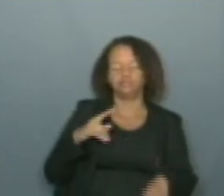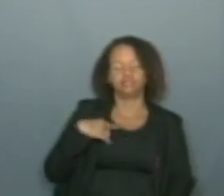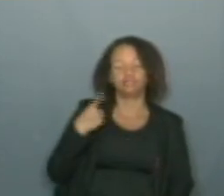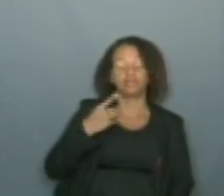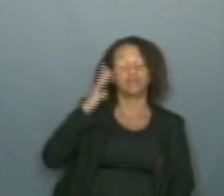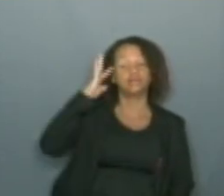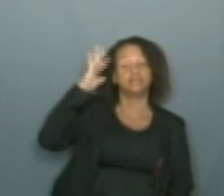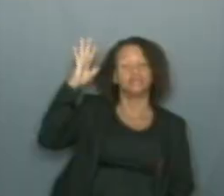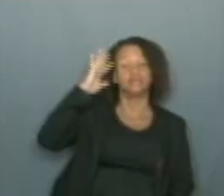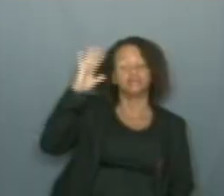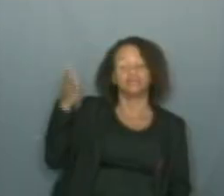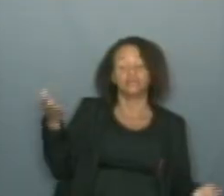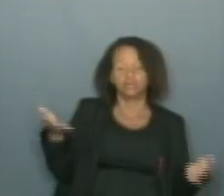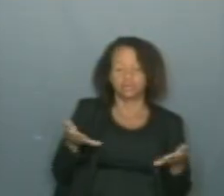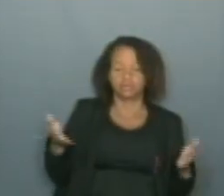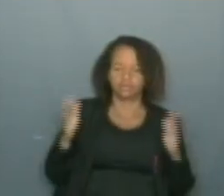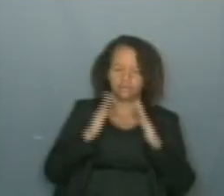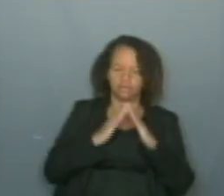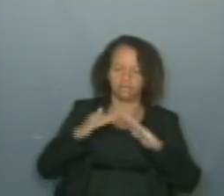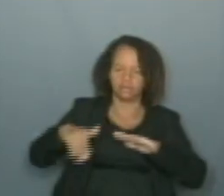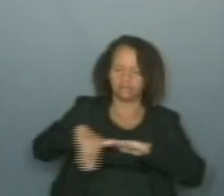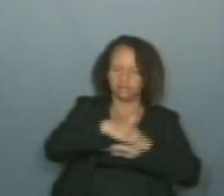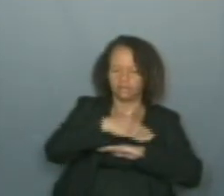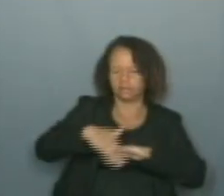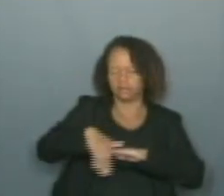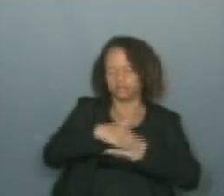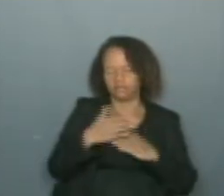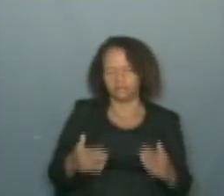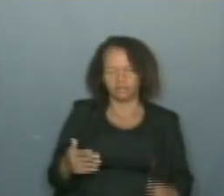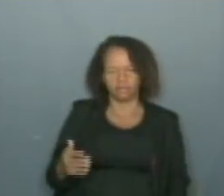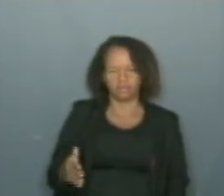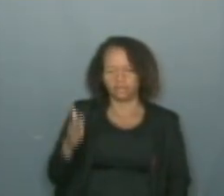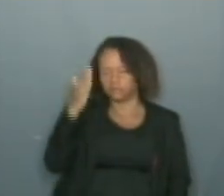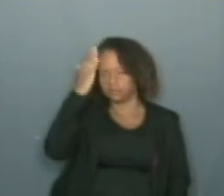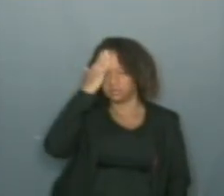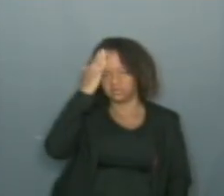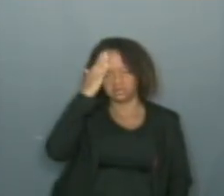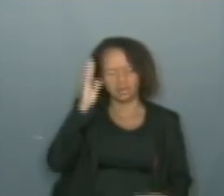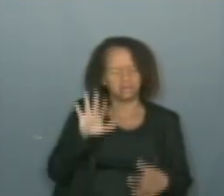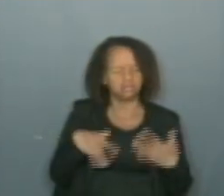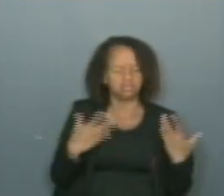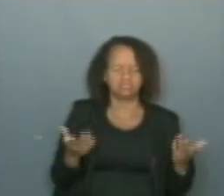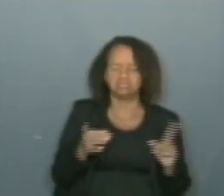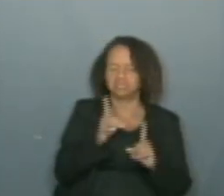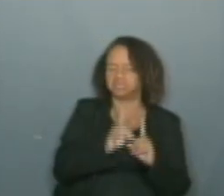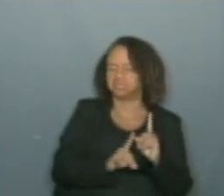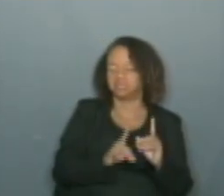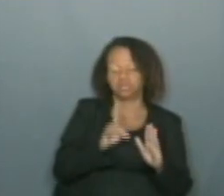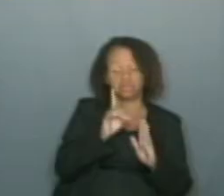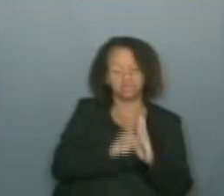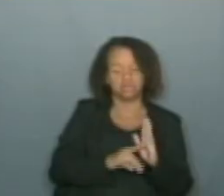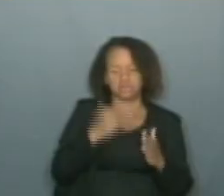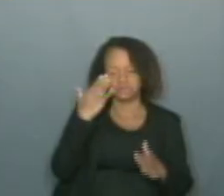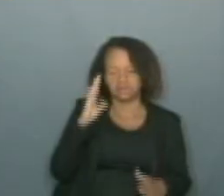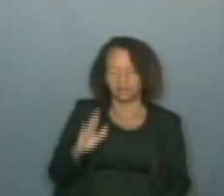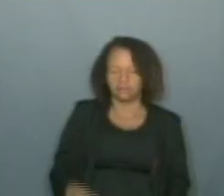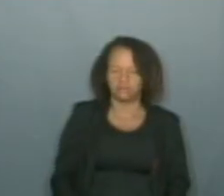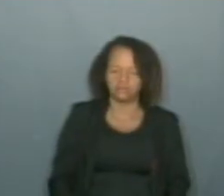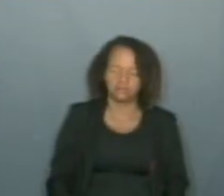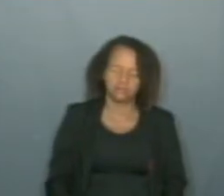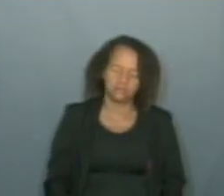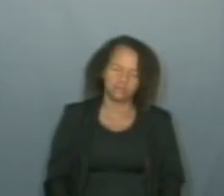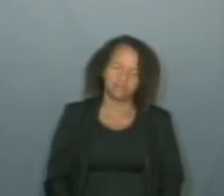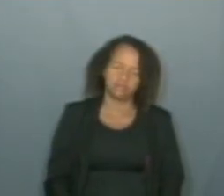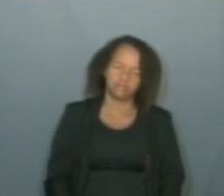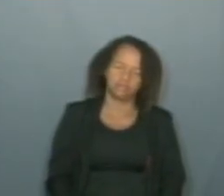imagina aqueles que hoje vivem nas ruas, que não entendem mais quais são os seus direitos, muito